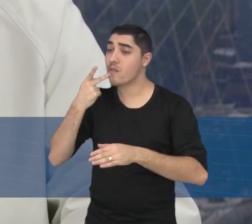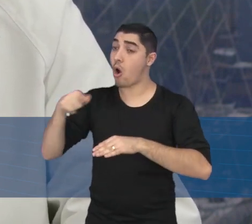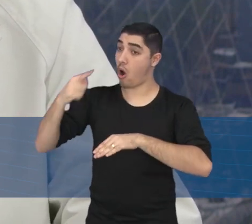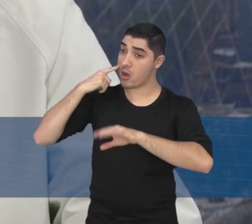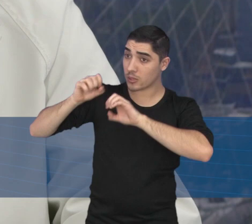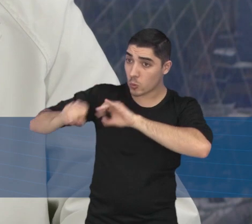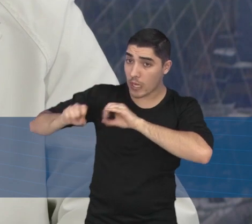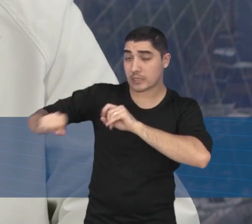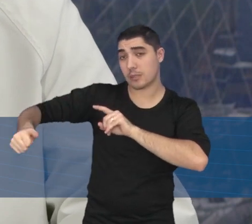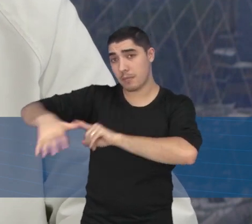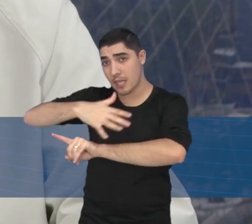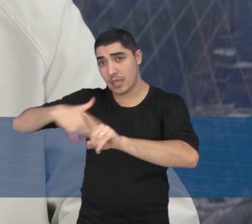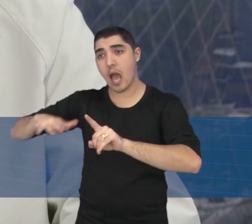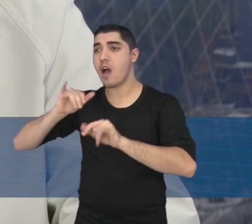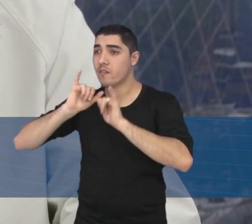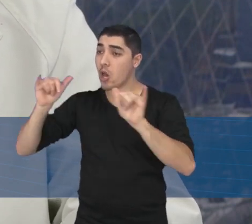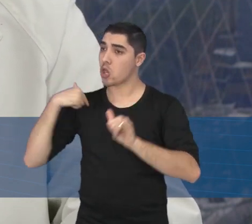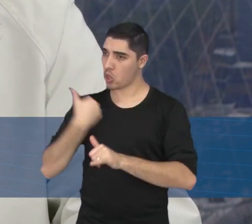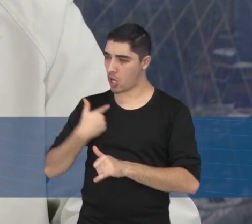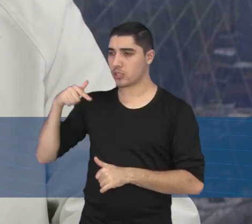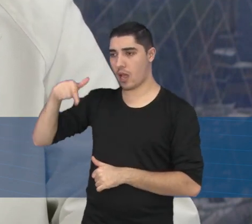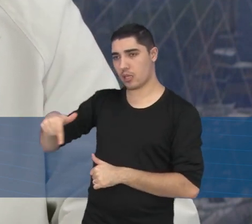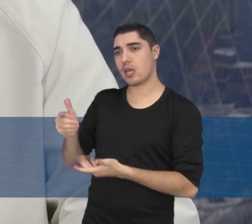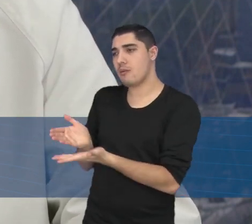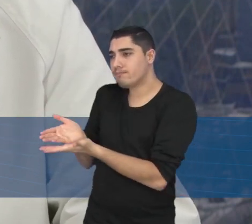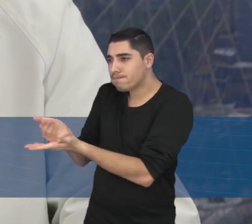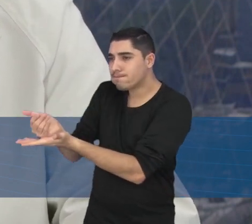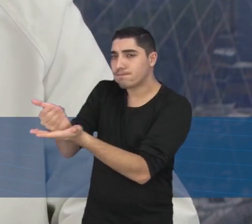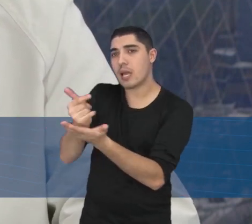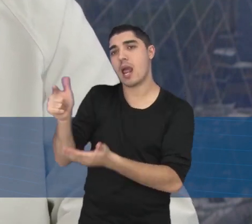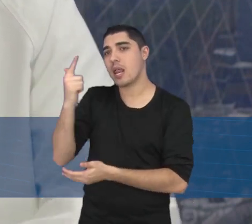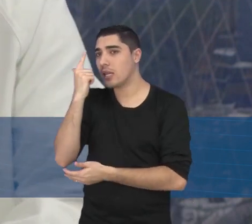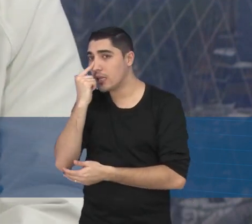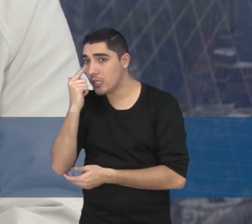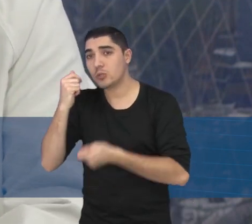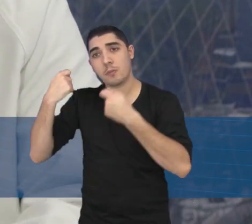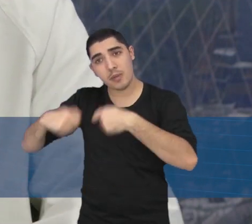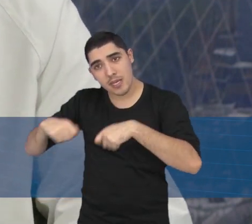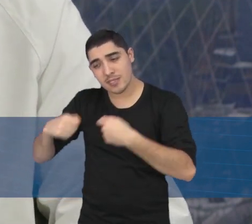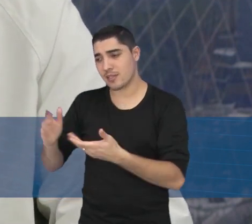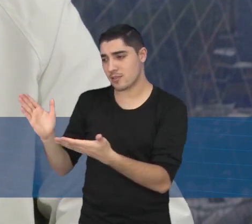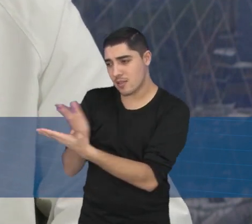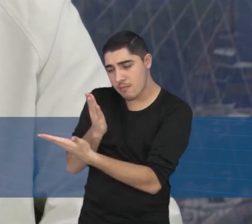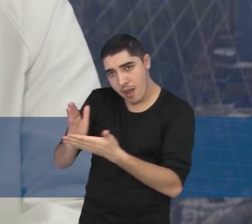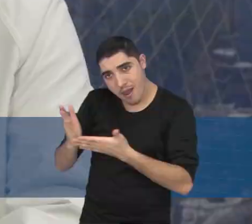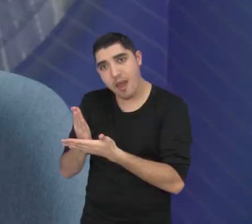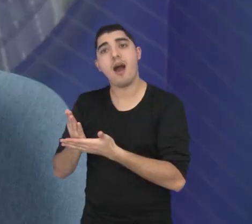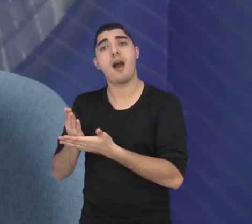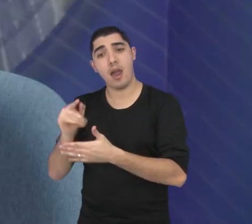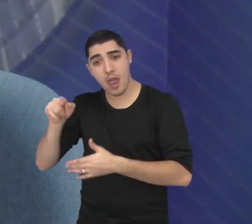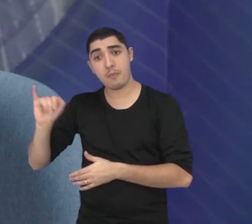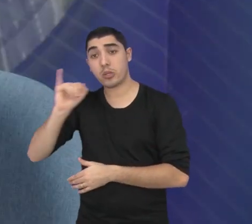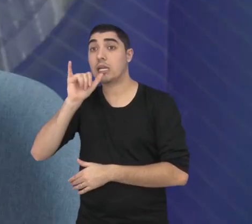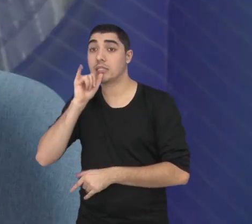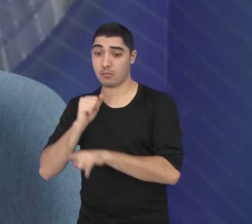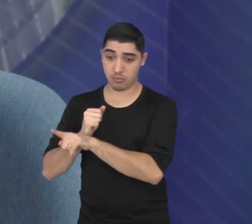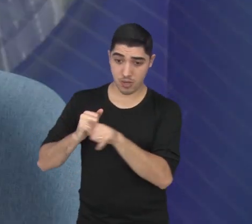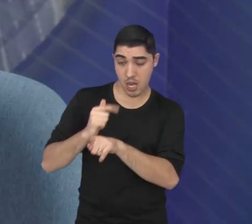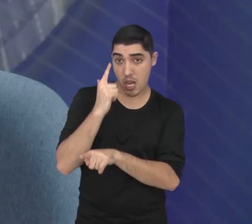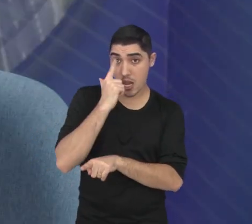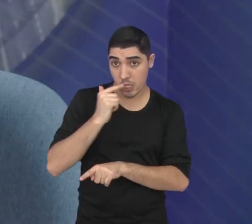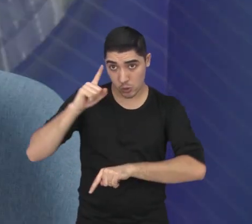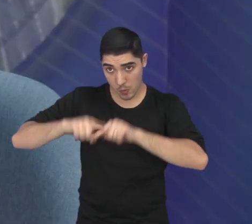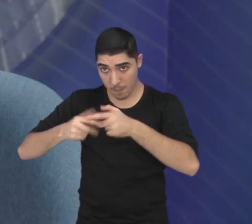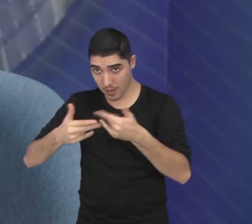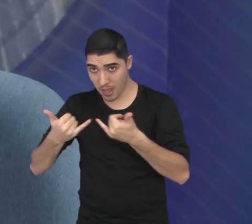ambiental. Olha, nós fazemos a coleta porta a porta, vocês separem o lixo, eletroeletrônico tem que ser separado dessa forma, pilhas e